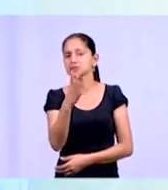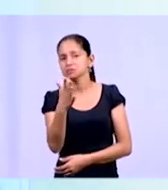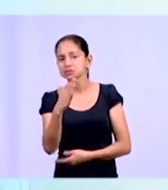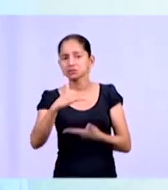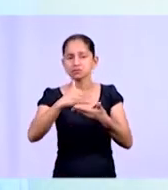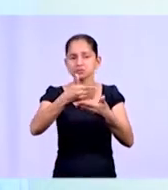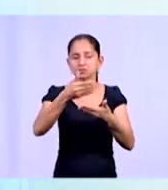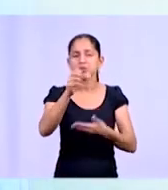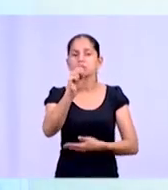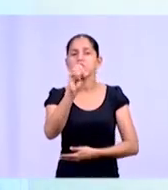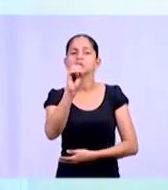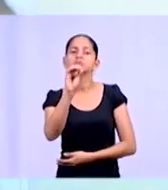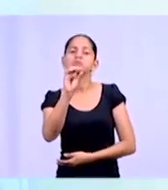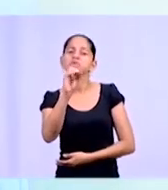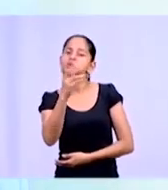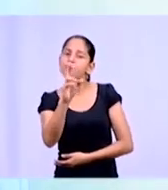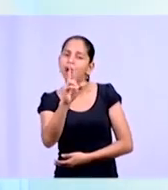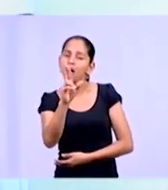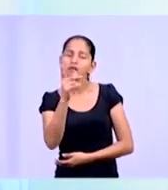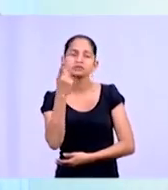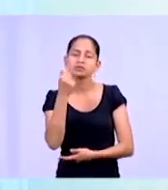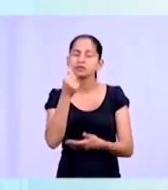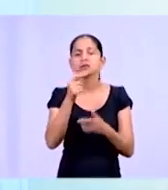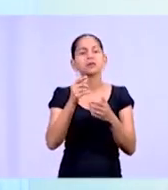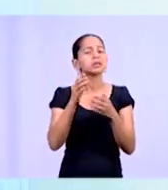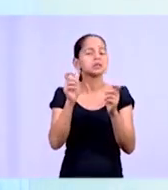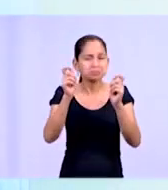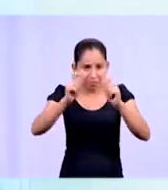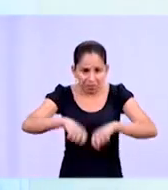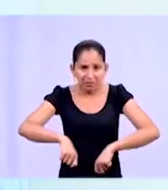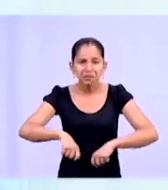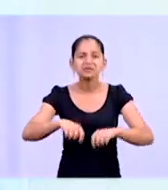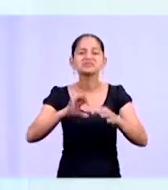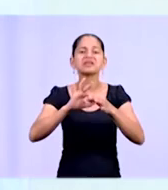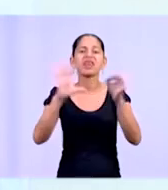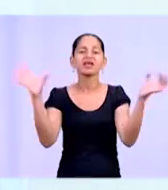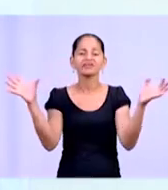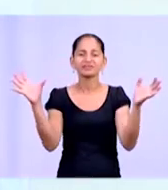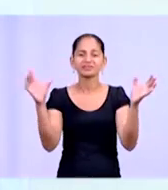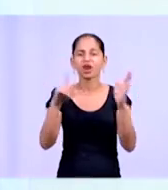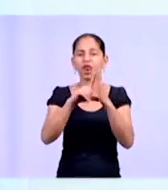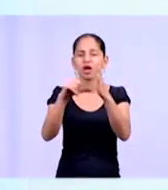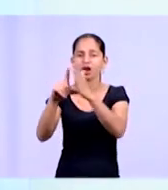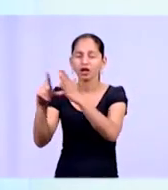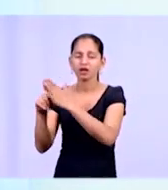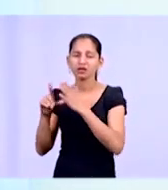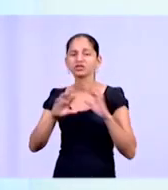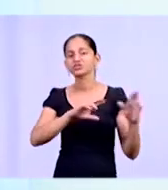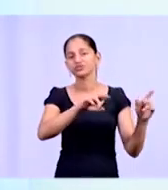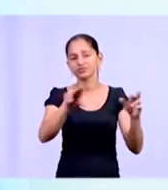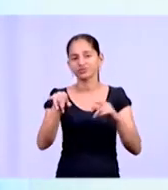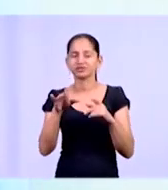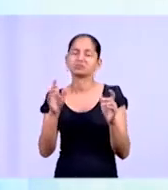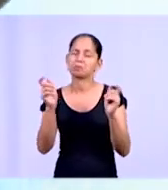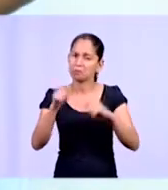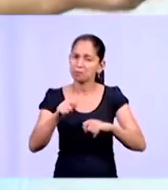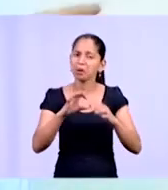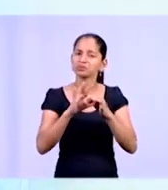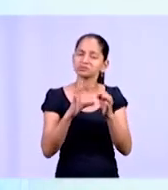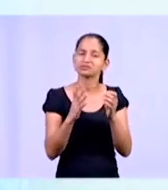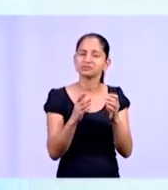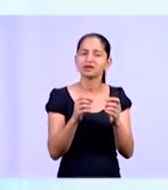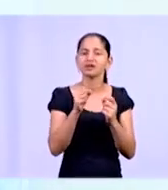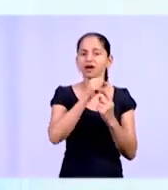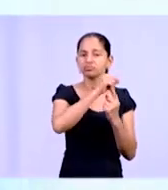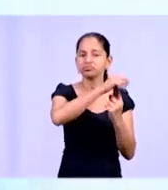e R$800 em 12 vezes sem juros, né? E frete grátis ainda, né? Então houve essa